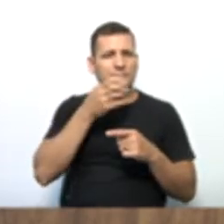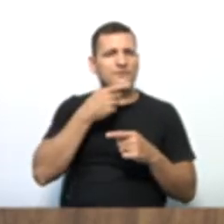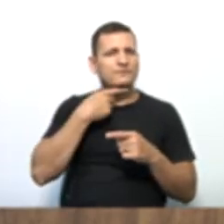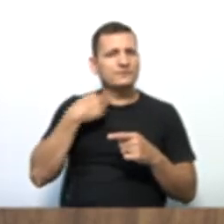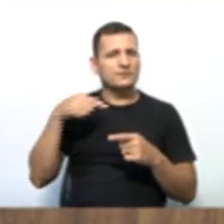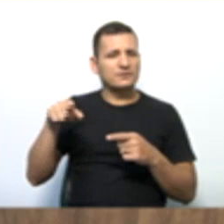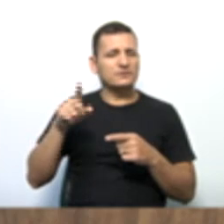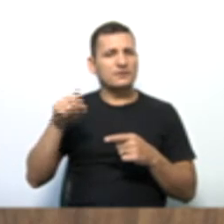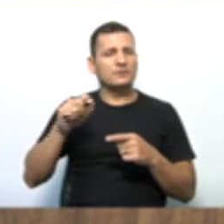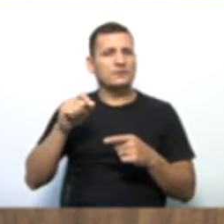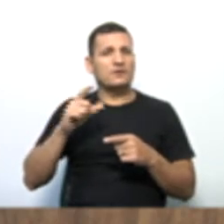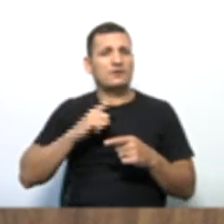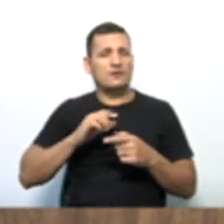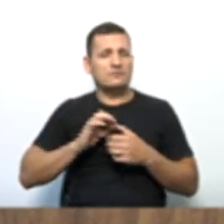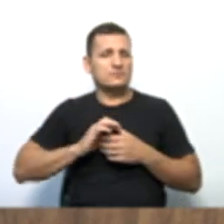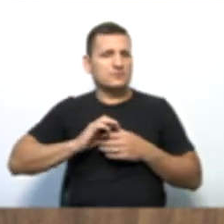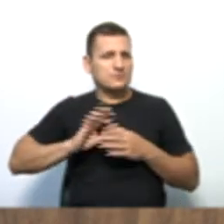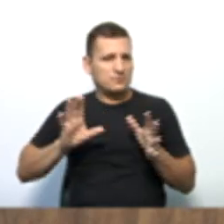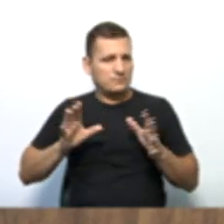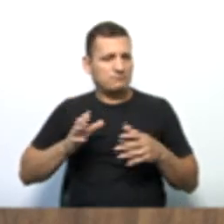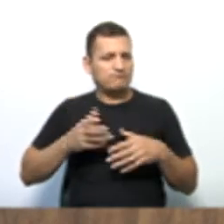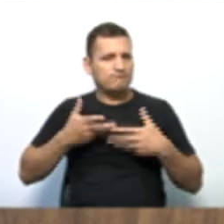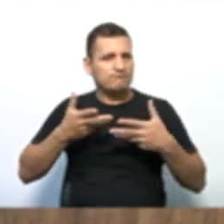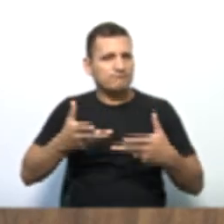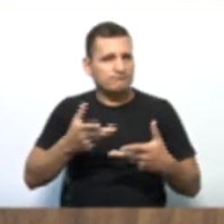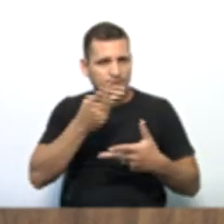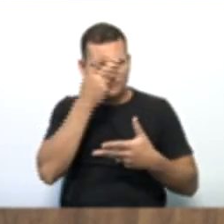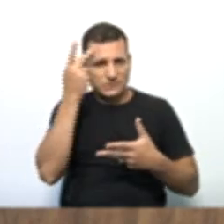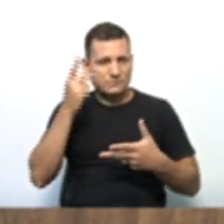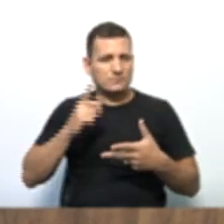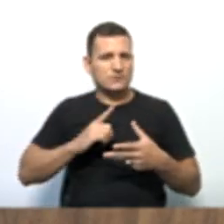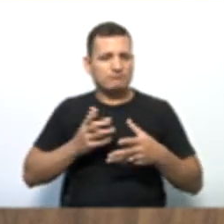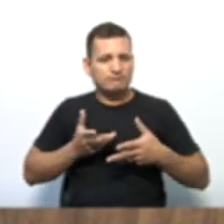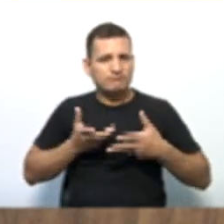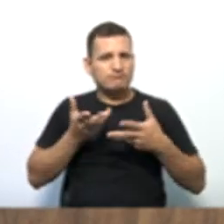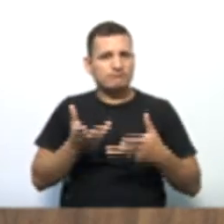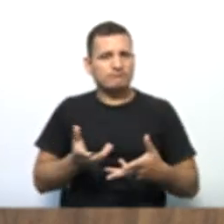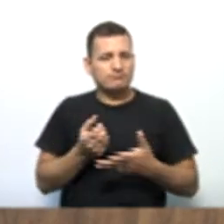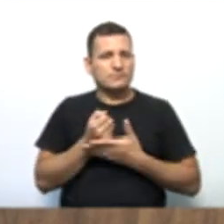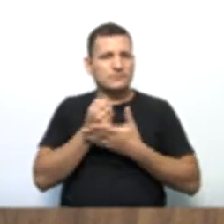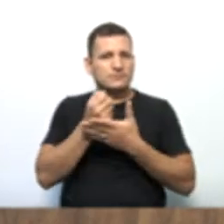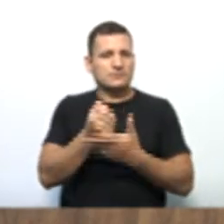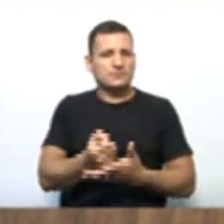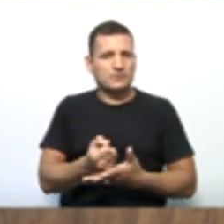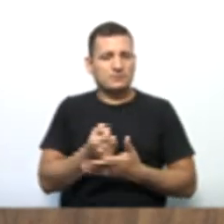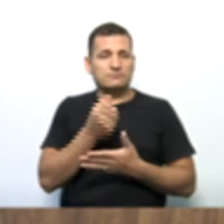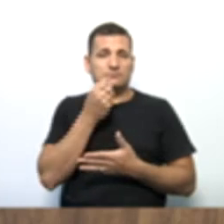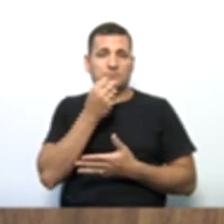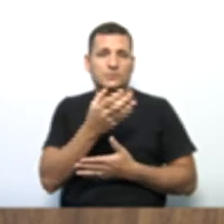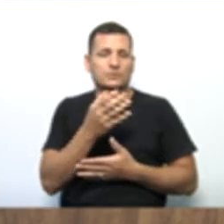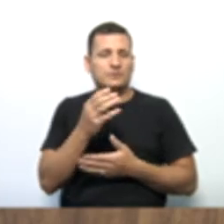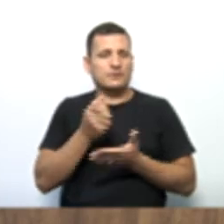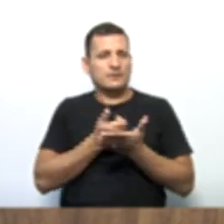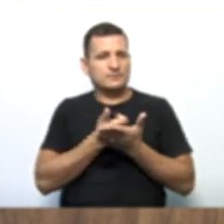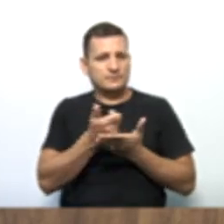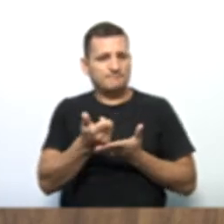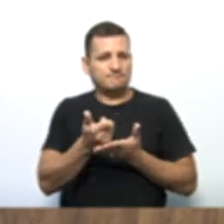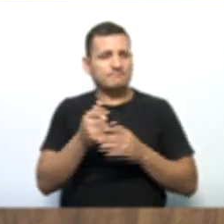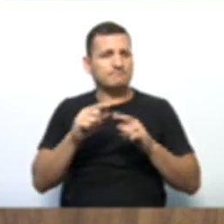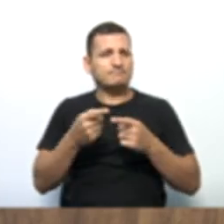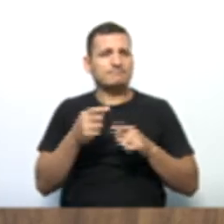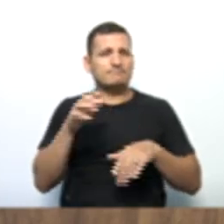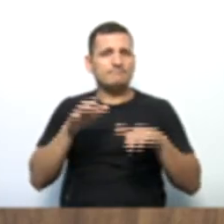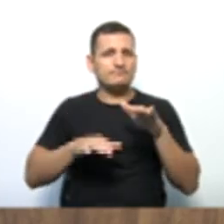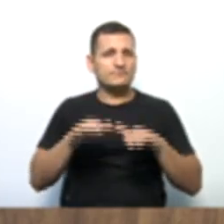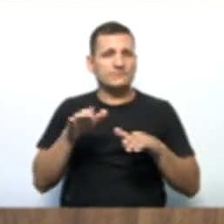com essa predisposição, né? A pessoa se predispôs a auxiliar ou a fazer uma boa ação, né? Só que muitas vezes